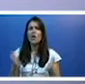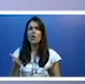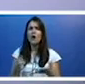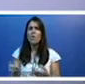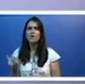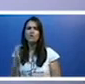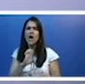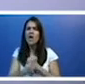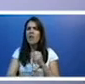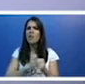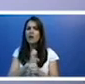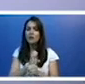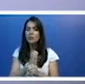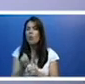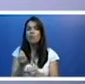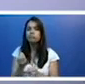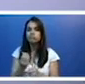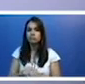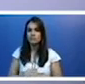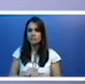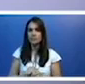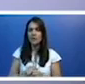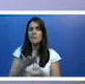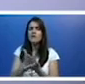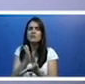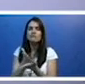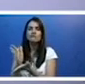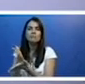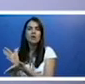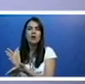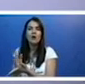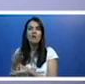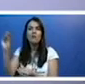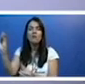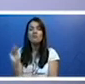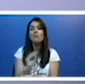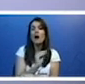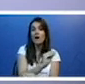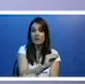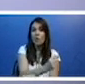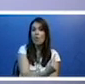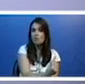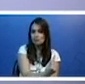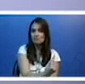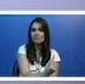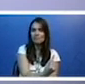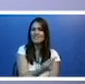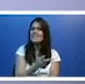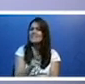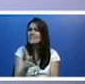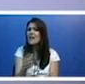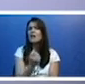ele recebe aqui no caso, que ele participa, vai para o magnésio. Então, aqui é sempre 1, né? Sempre vai ter